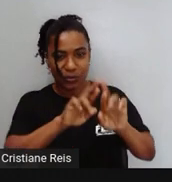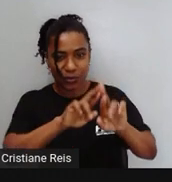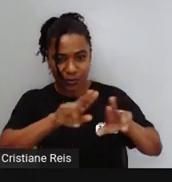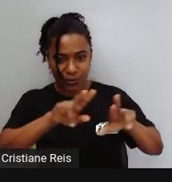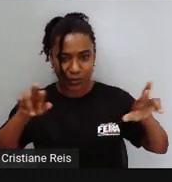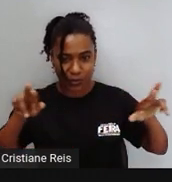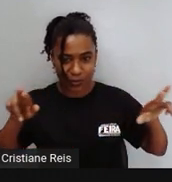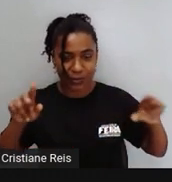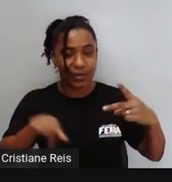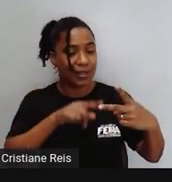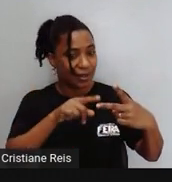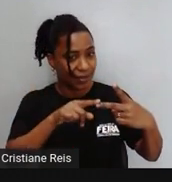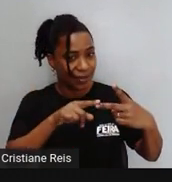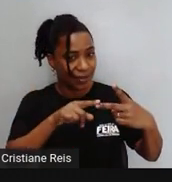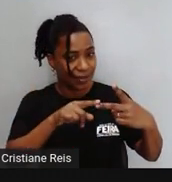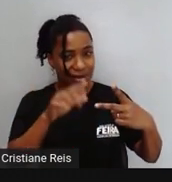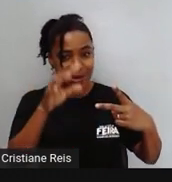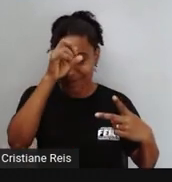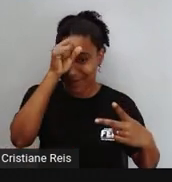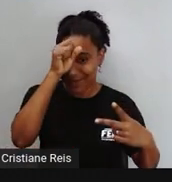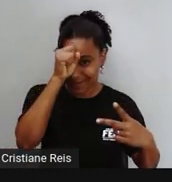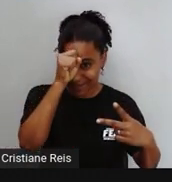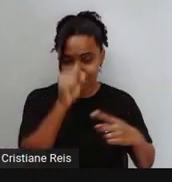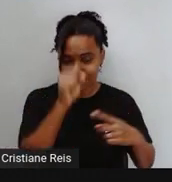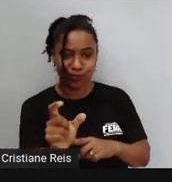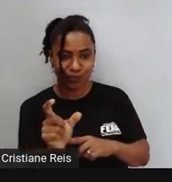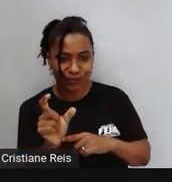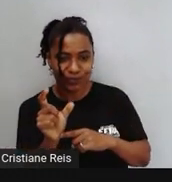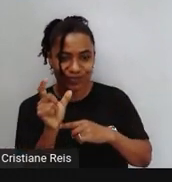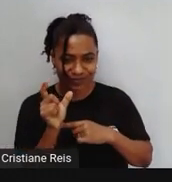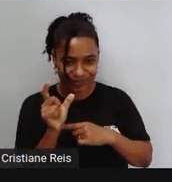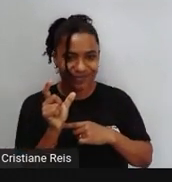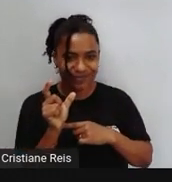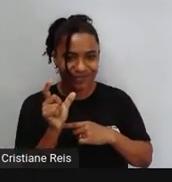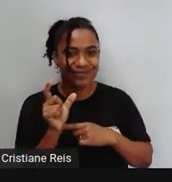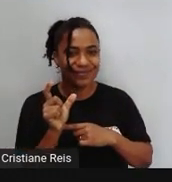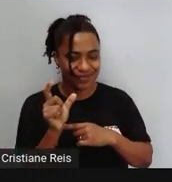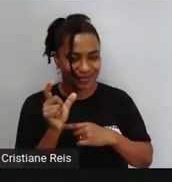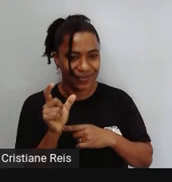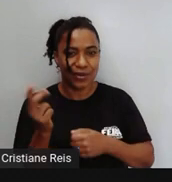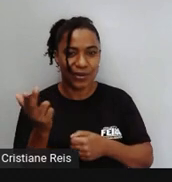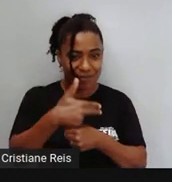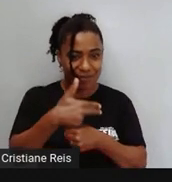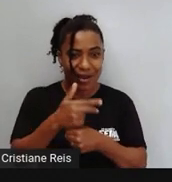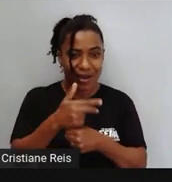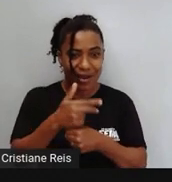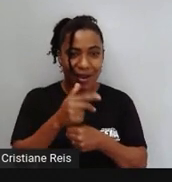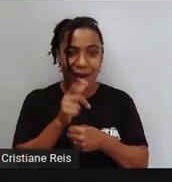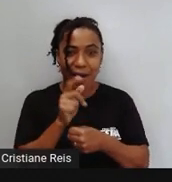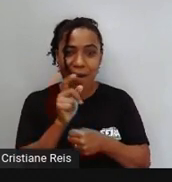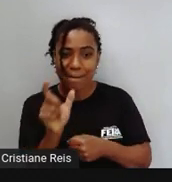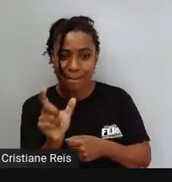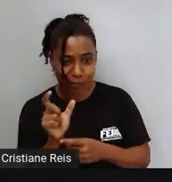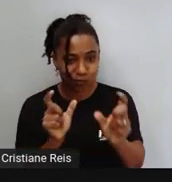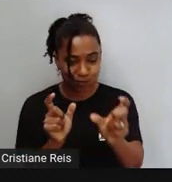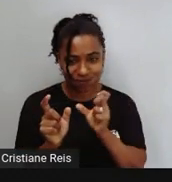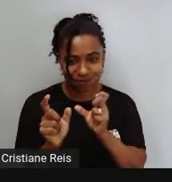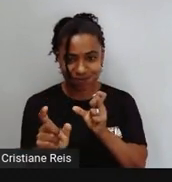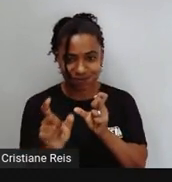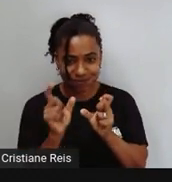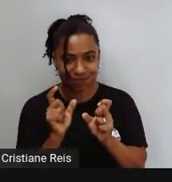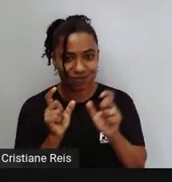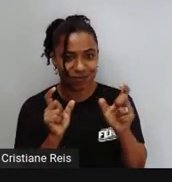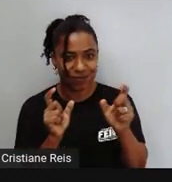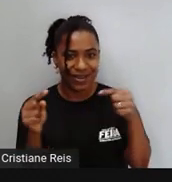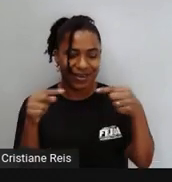também construir e ampliar o repertório lexical, ou seja, o nosso conjunto de palavras relativo a temas